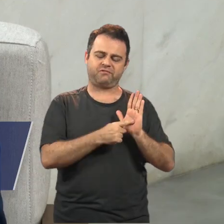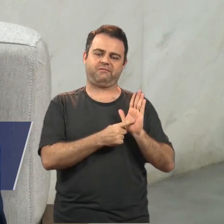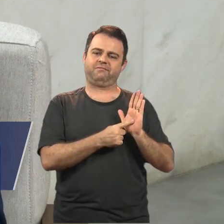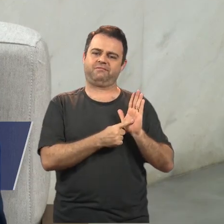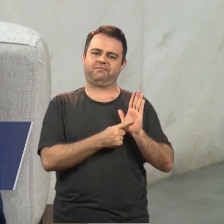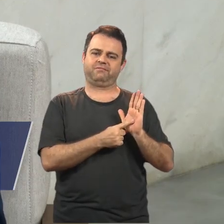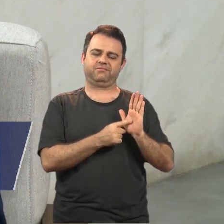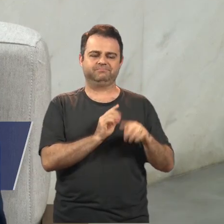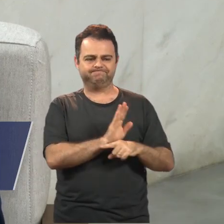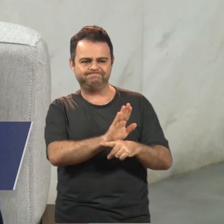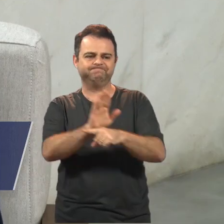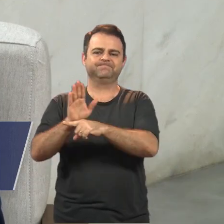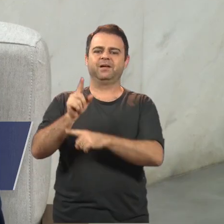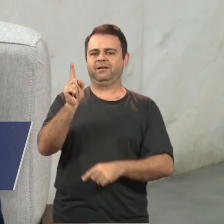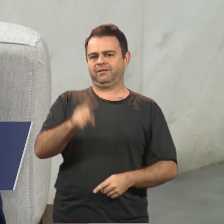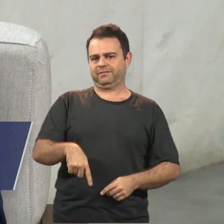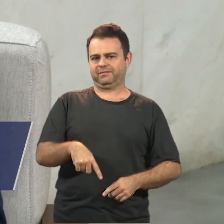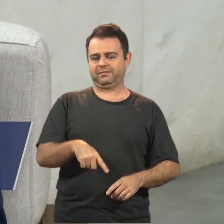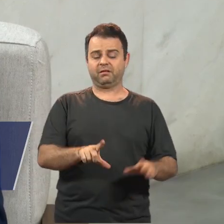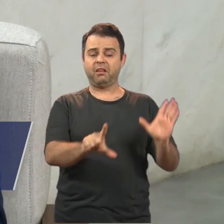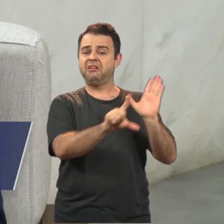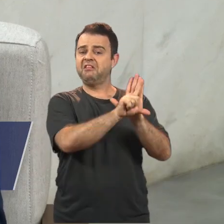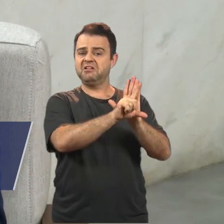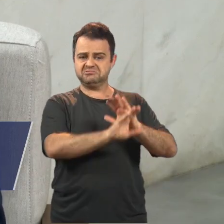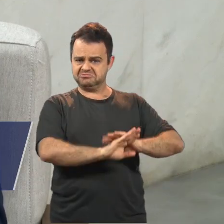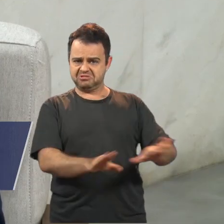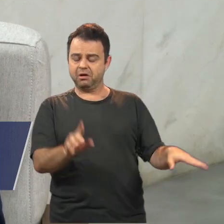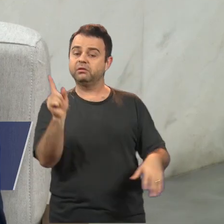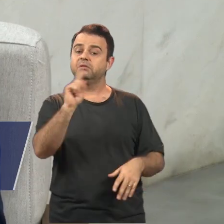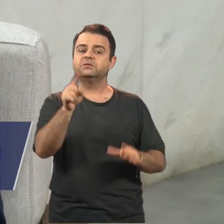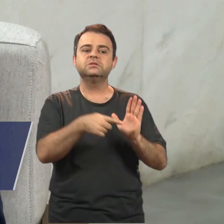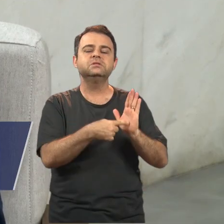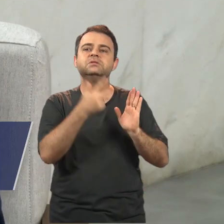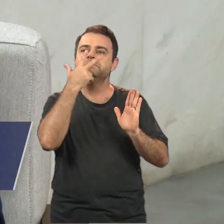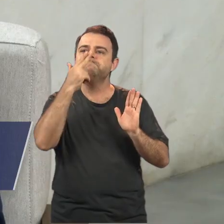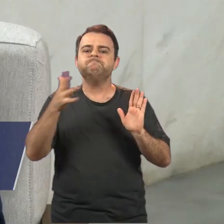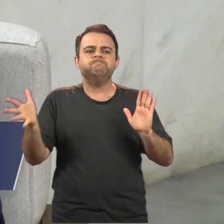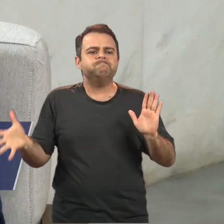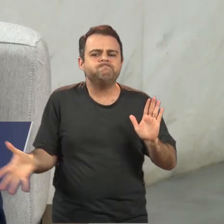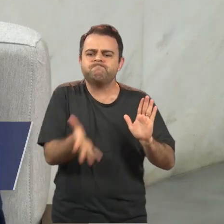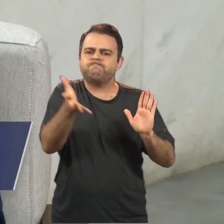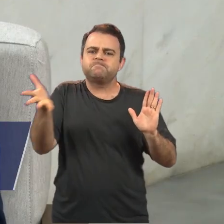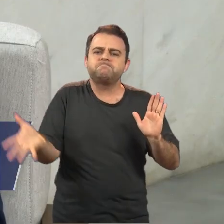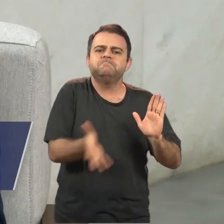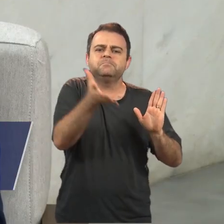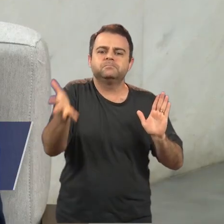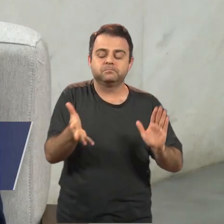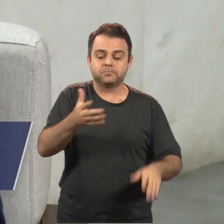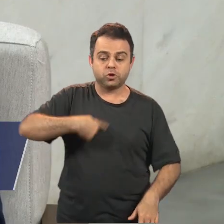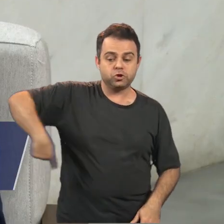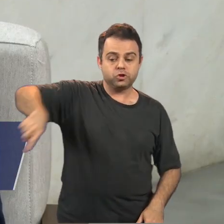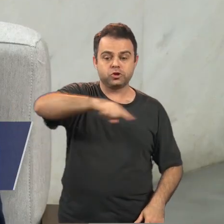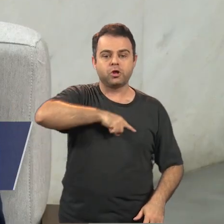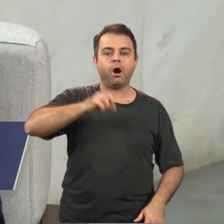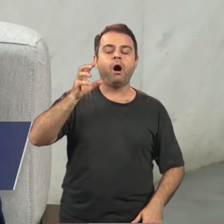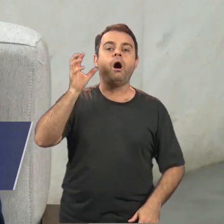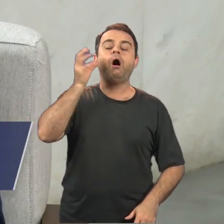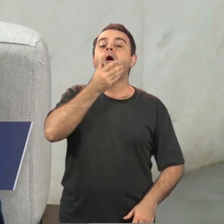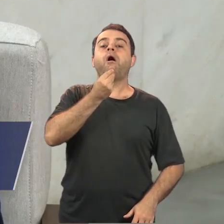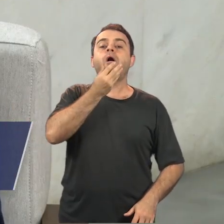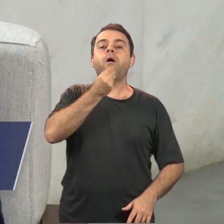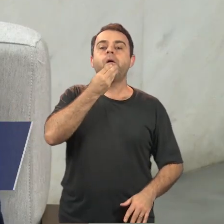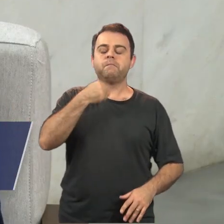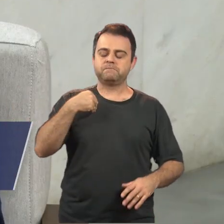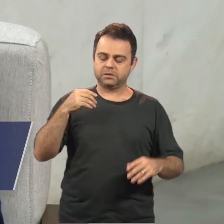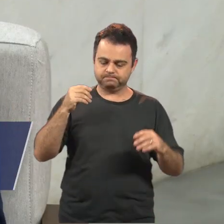digo que não será apenas uma lei, mas será um impulsionamento, um incentivo para que nós homens possam se preocupar